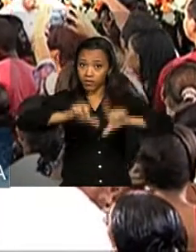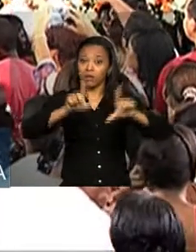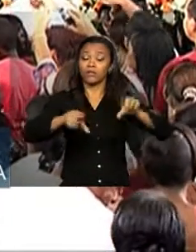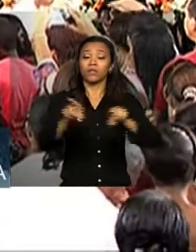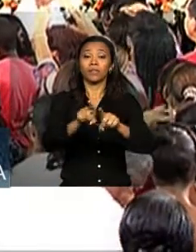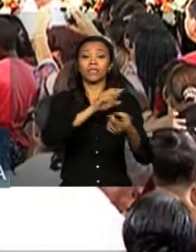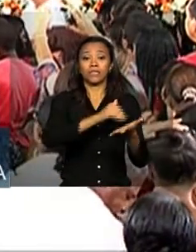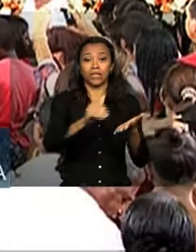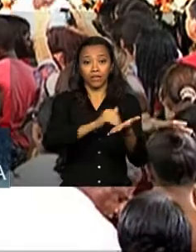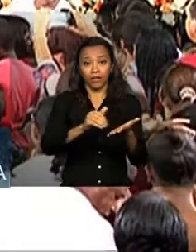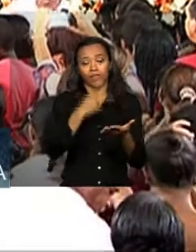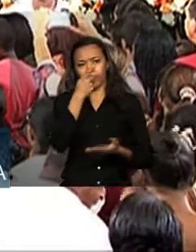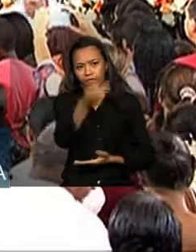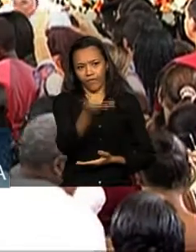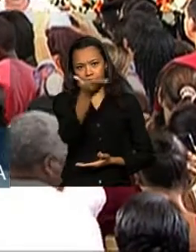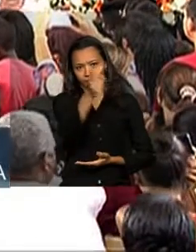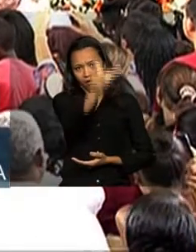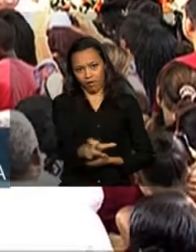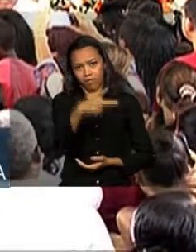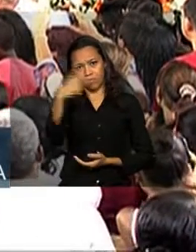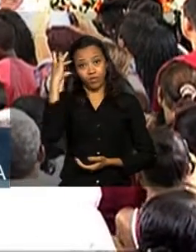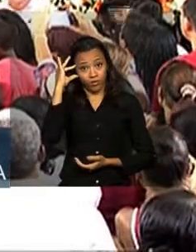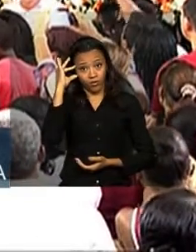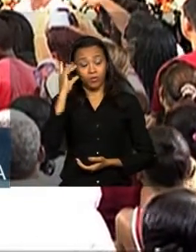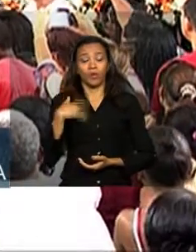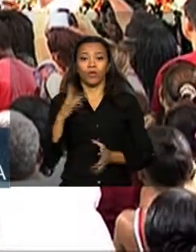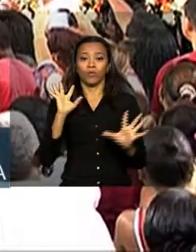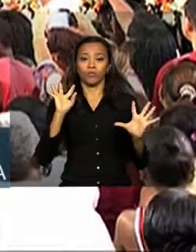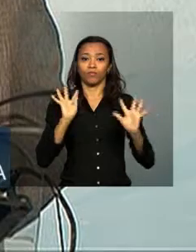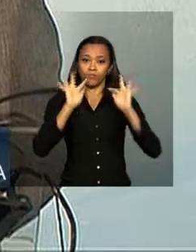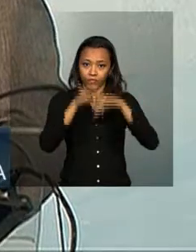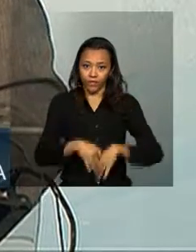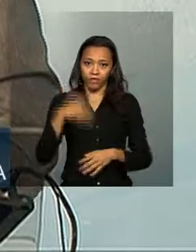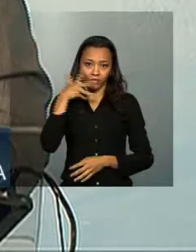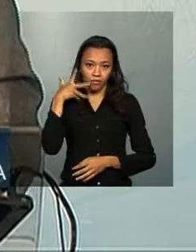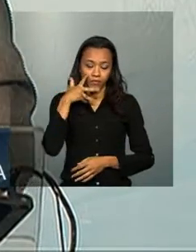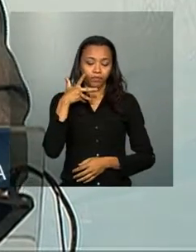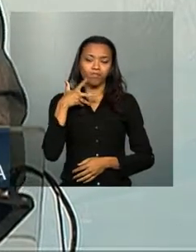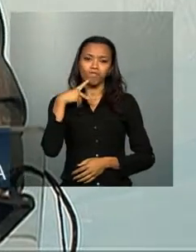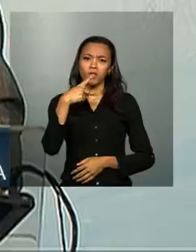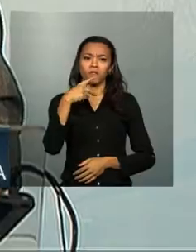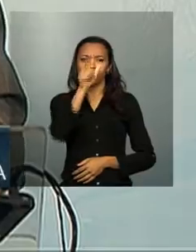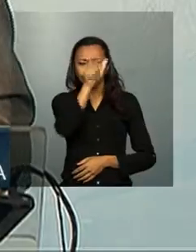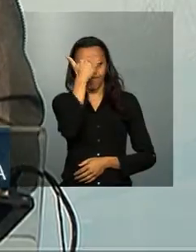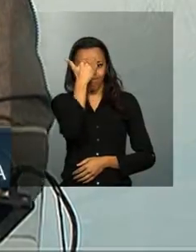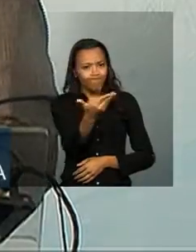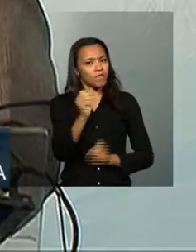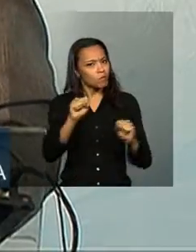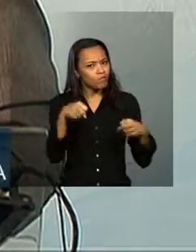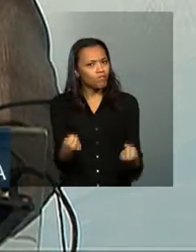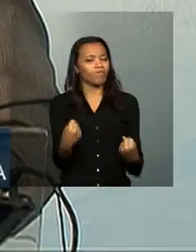SEDU. E, presidente, eu queria encerrar agradecendo o seu empenho pela Bahia e